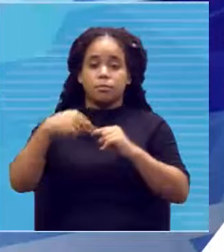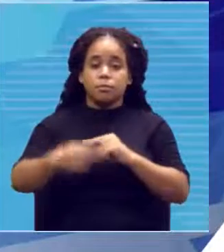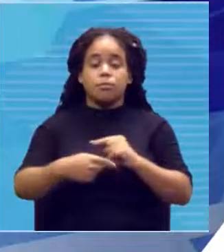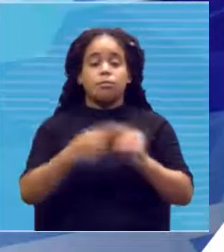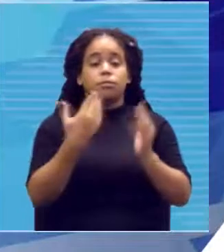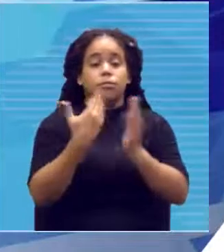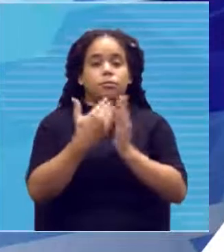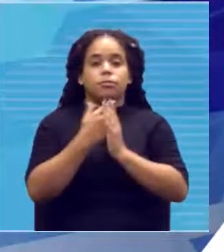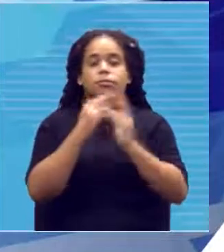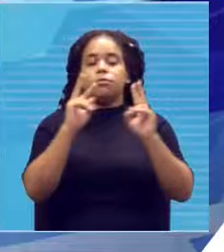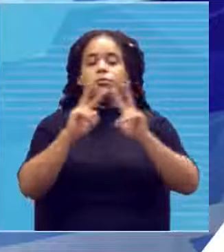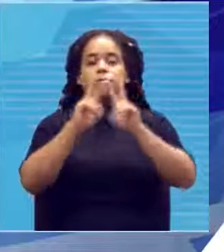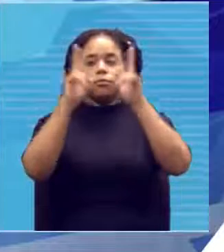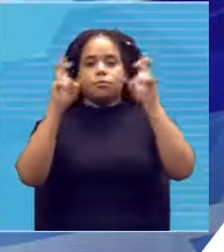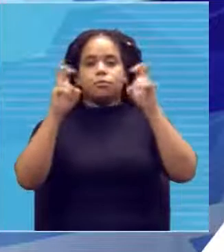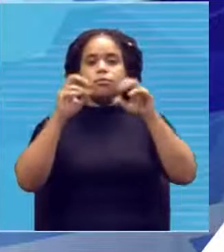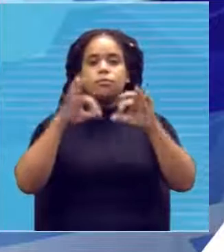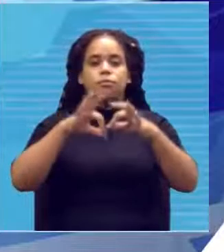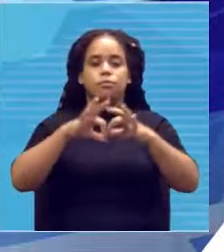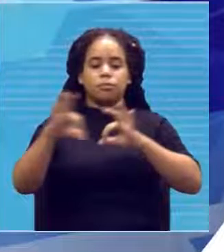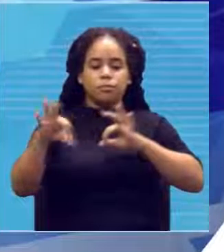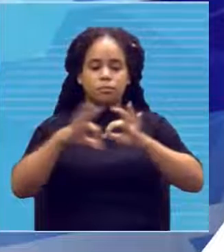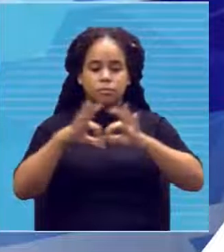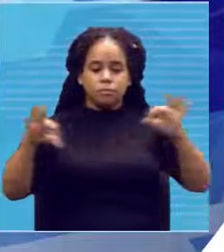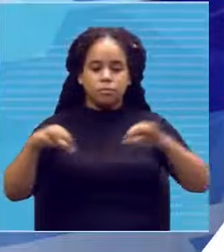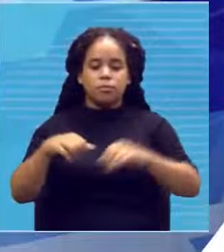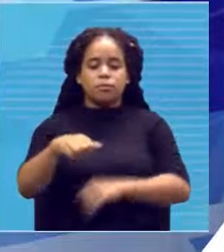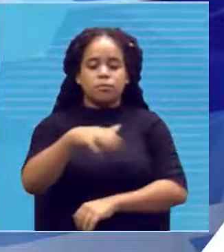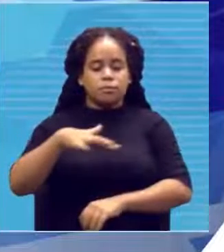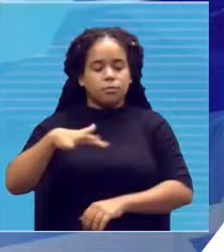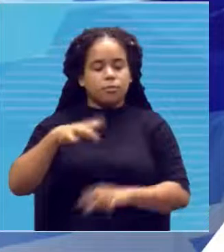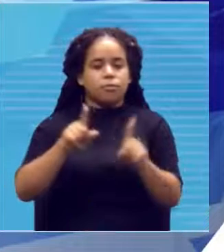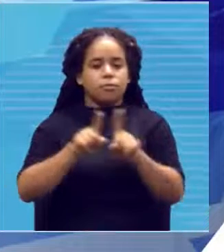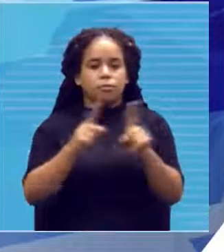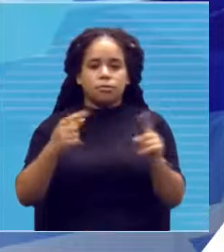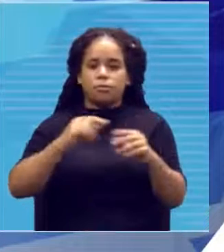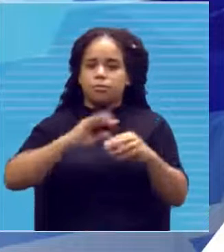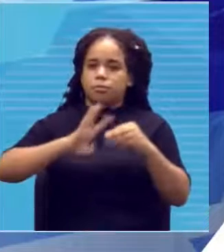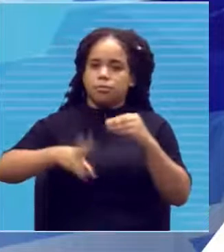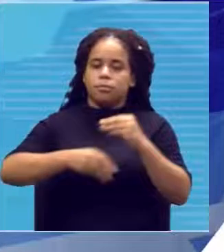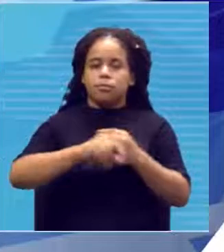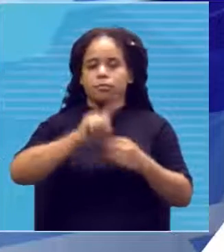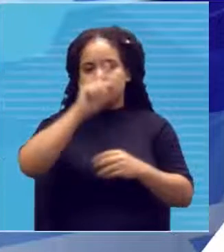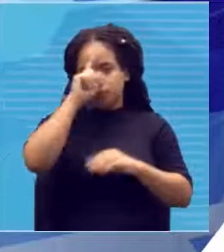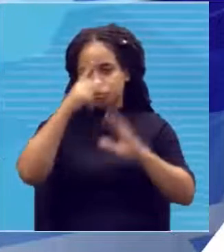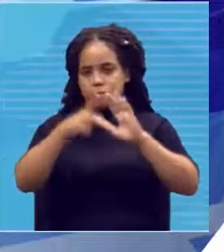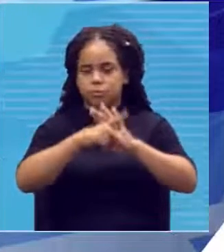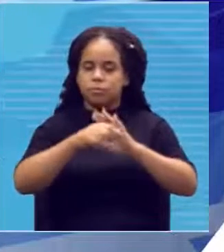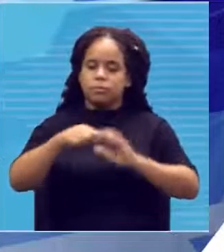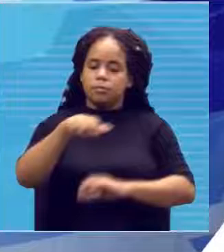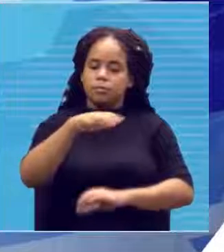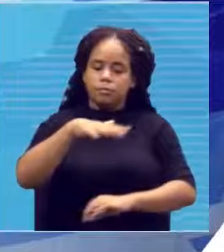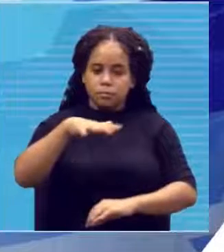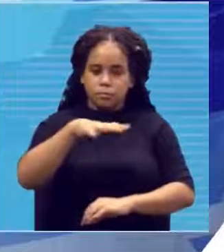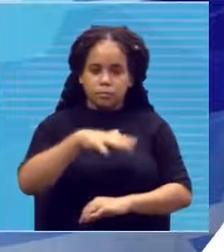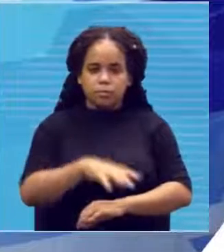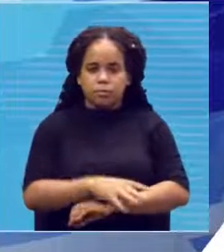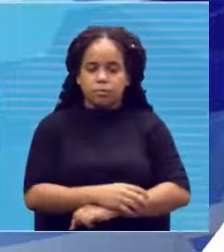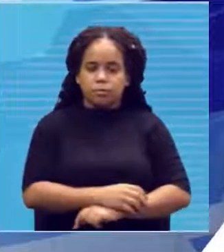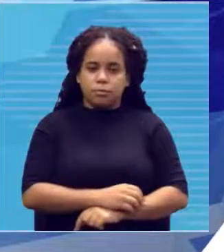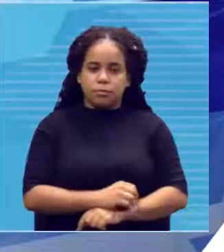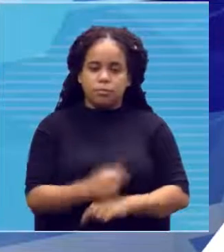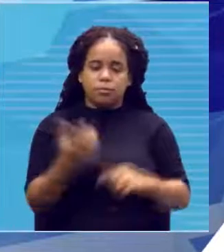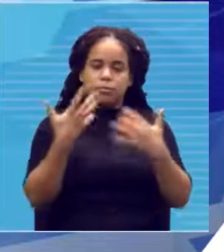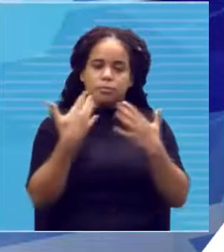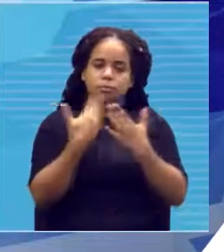falou em medidas diária Mas a gente não complementou não terminou a ideia de medidas diária Tá certo que